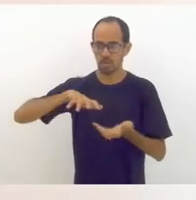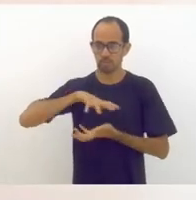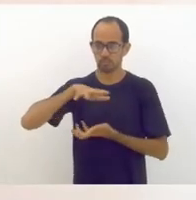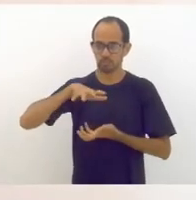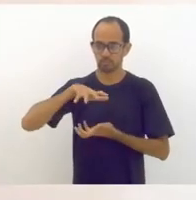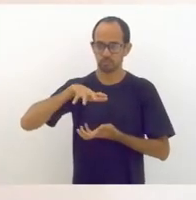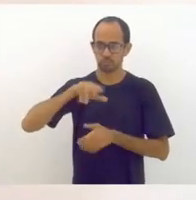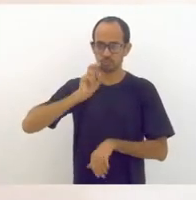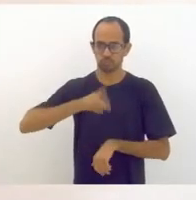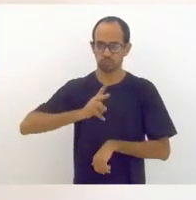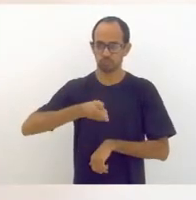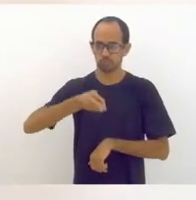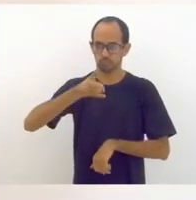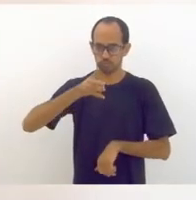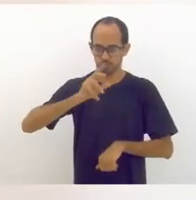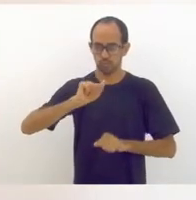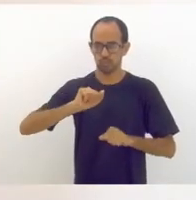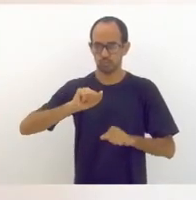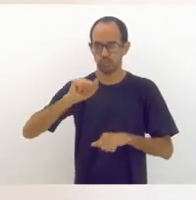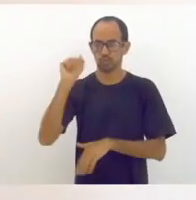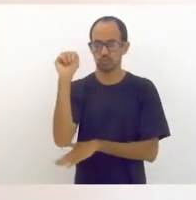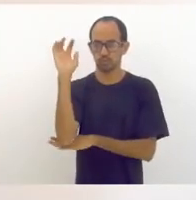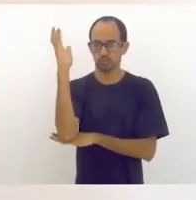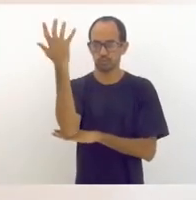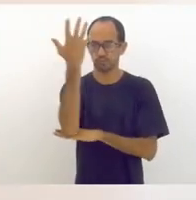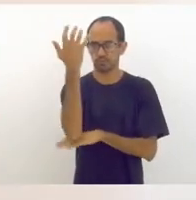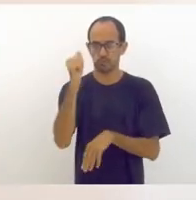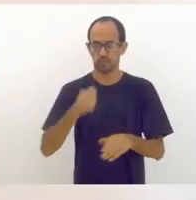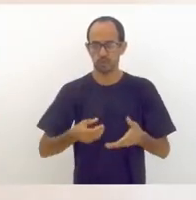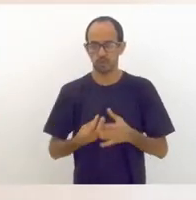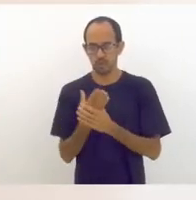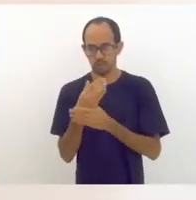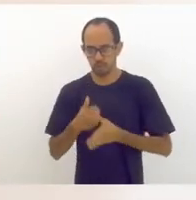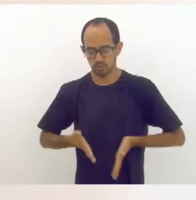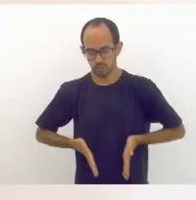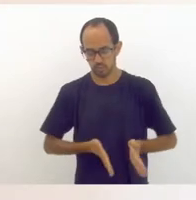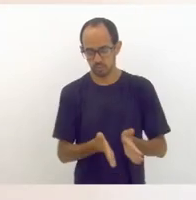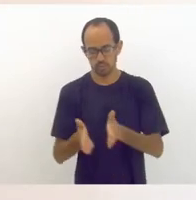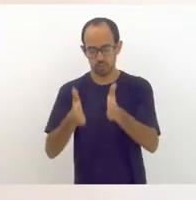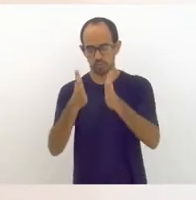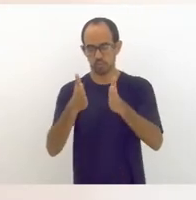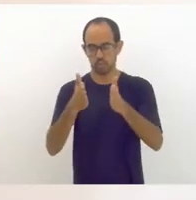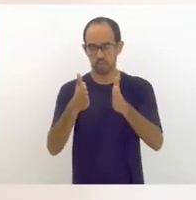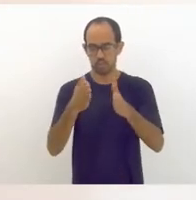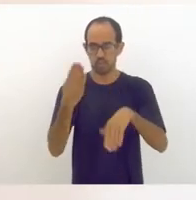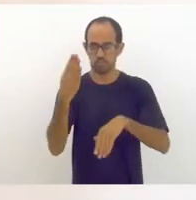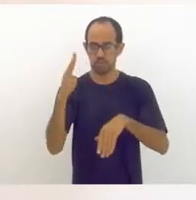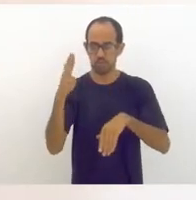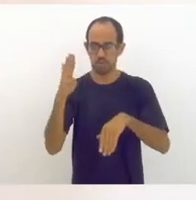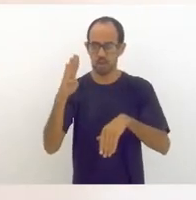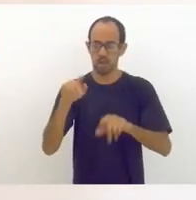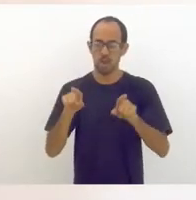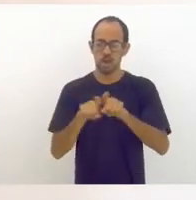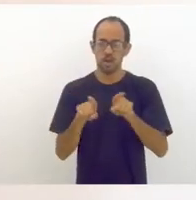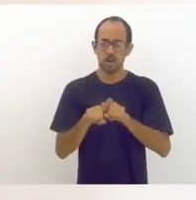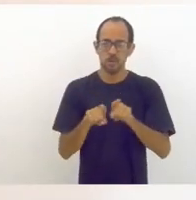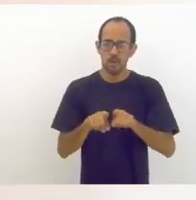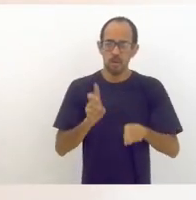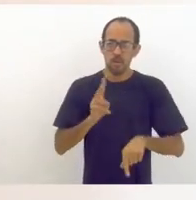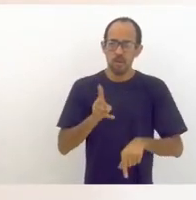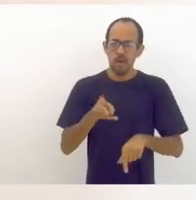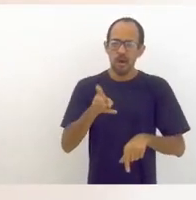fragmentos florestais, formação de corredores ecológicos e manutenção de serviços ambientais que